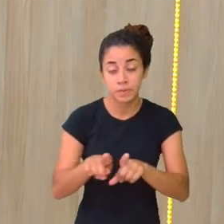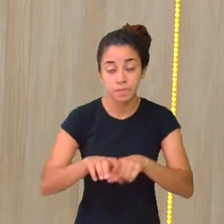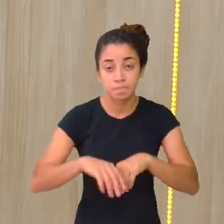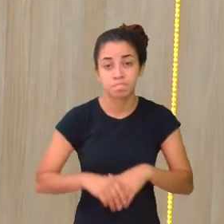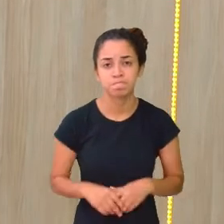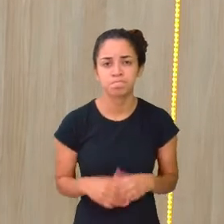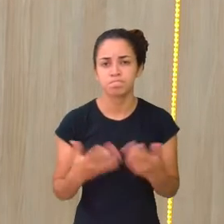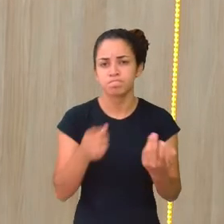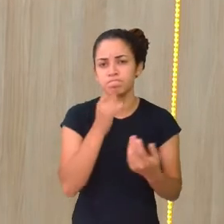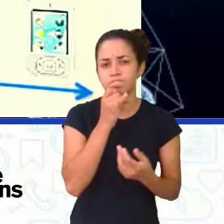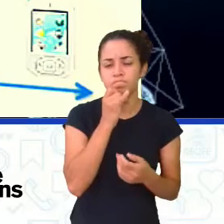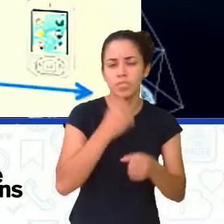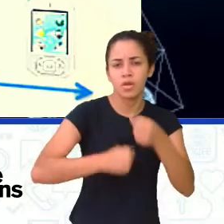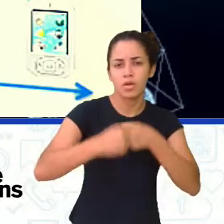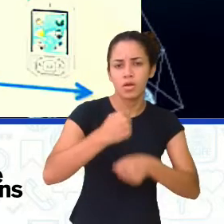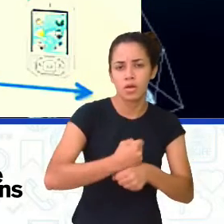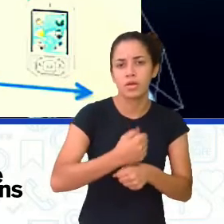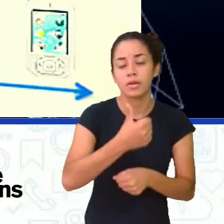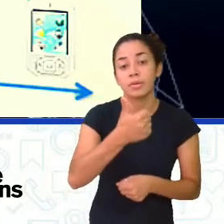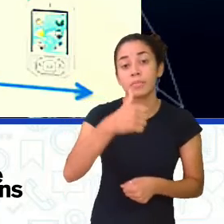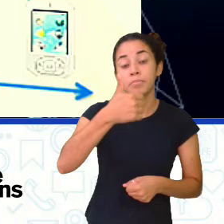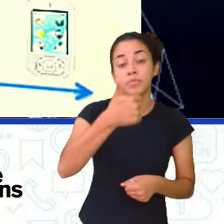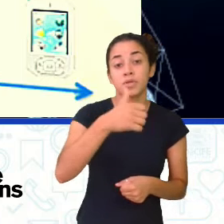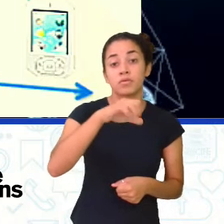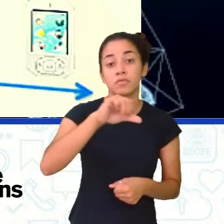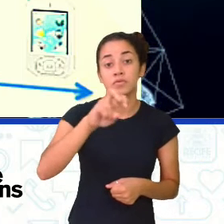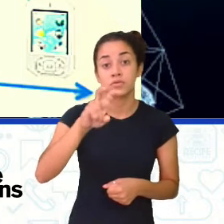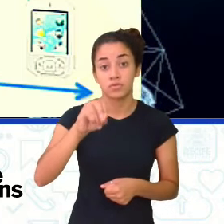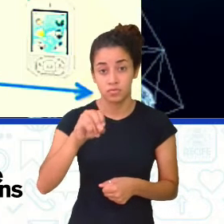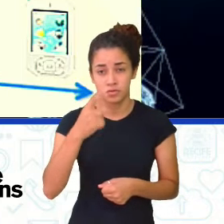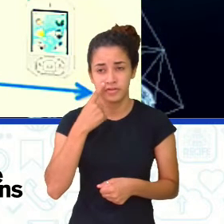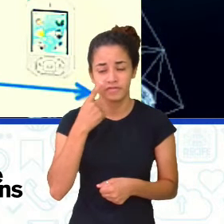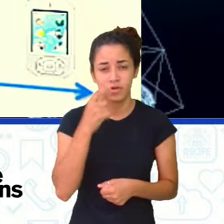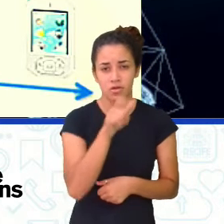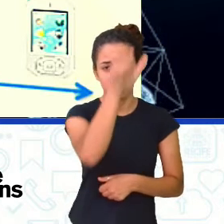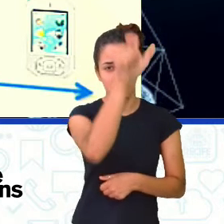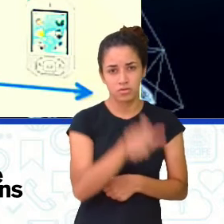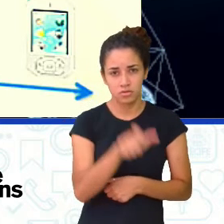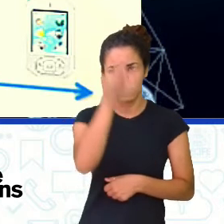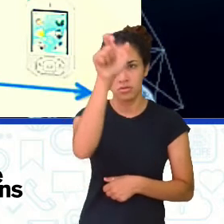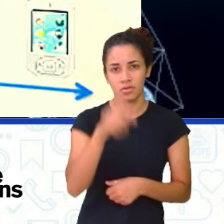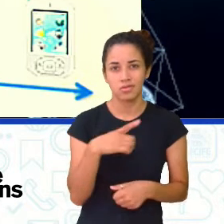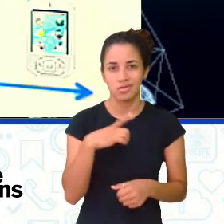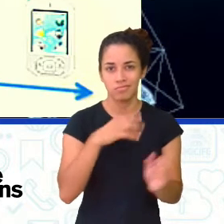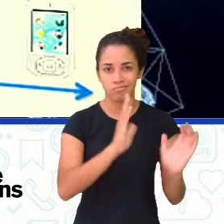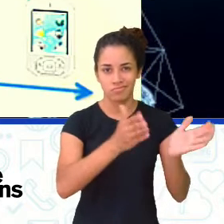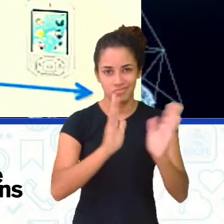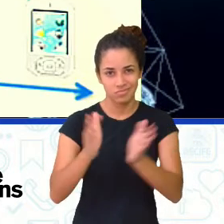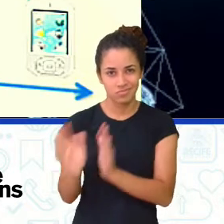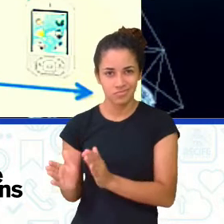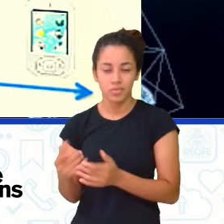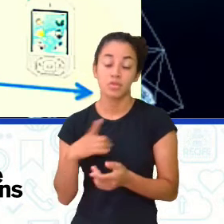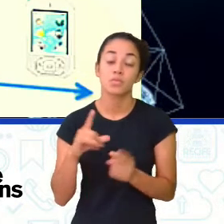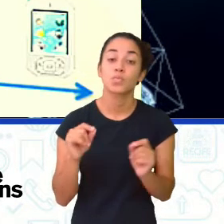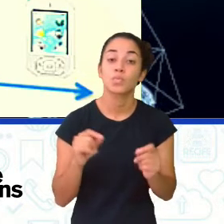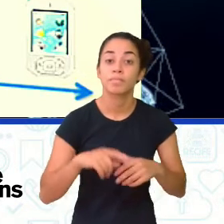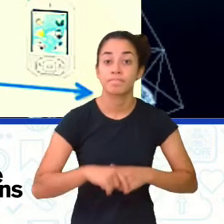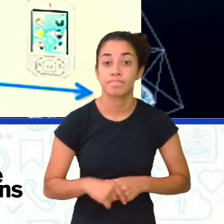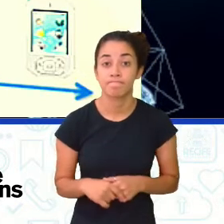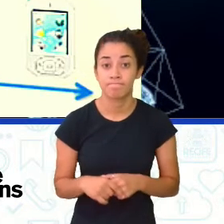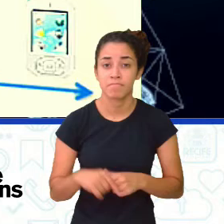em 1950, vejam só a listas de coisas que nós temos ali. Ó. Nós temos o quê?